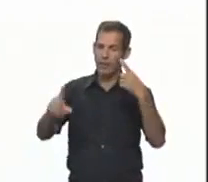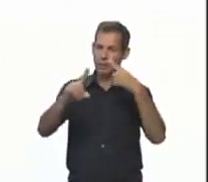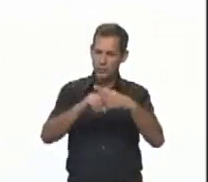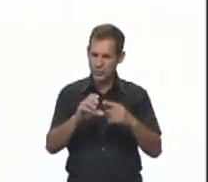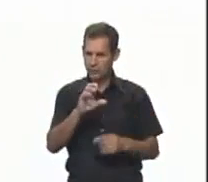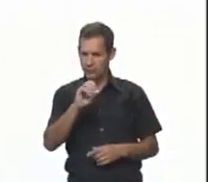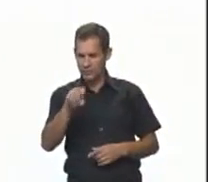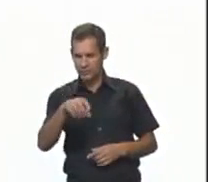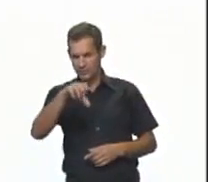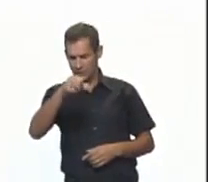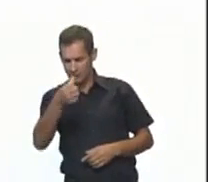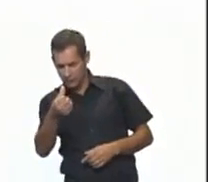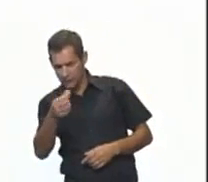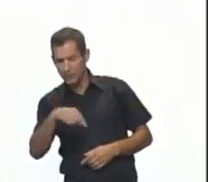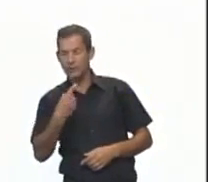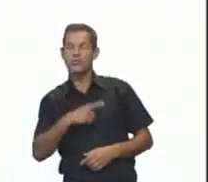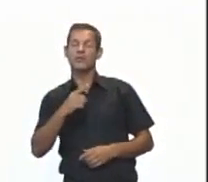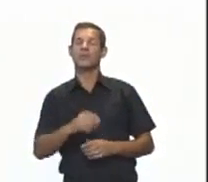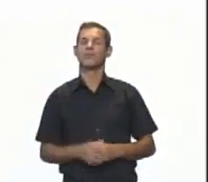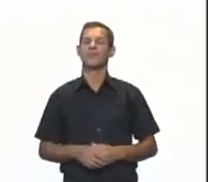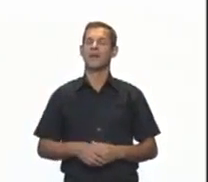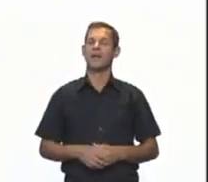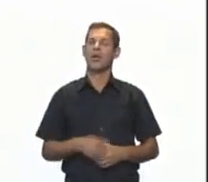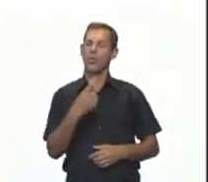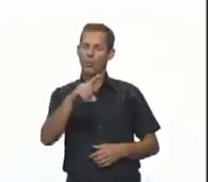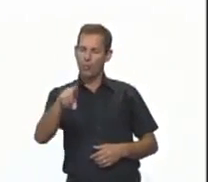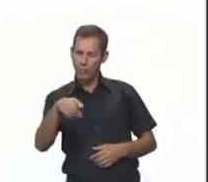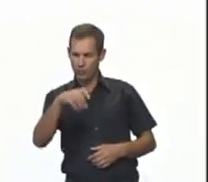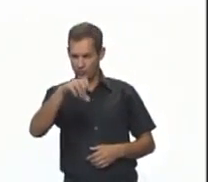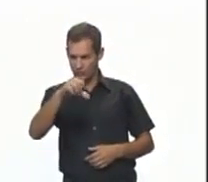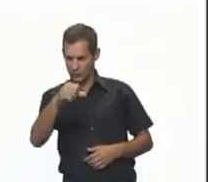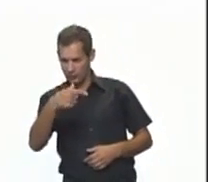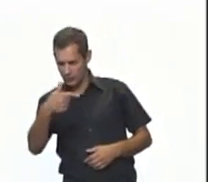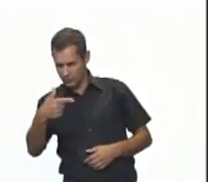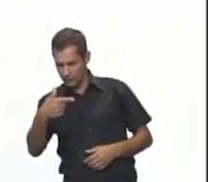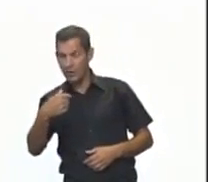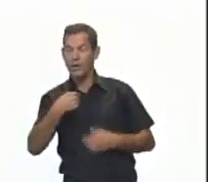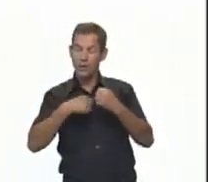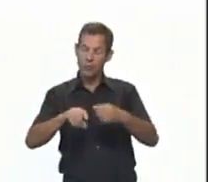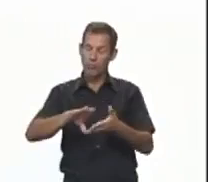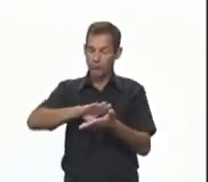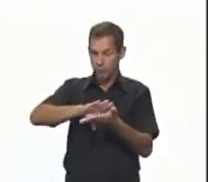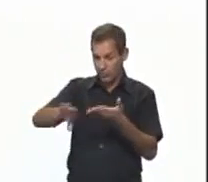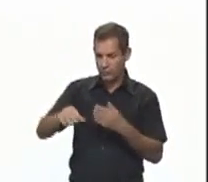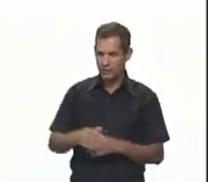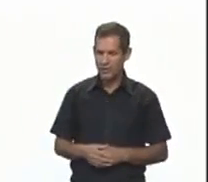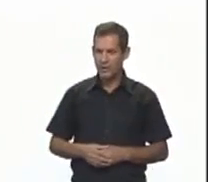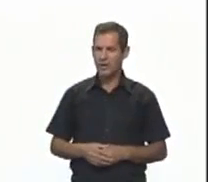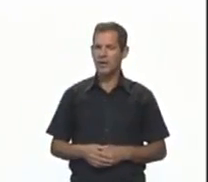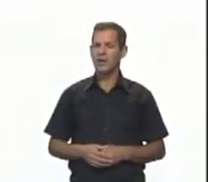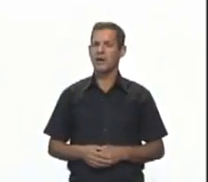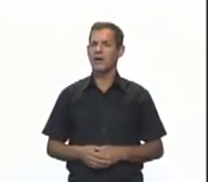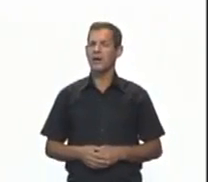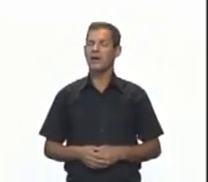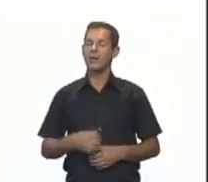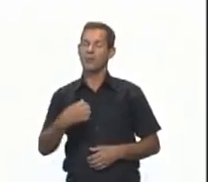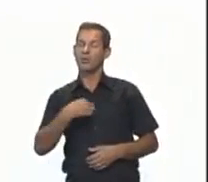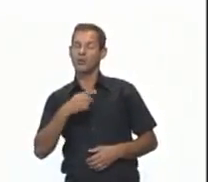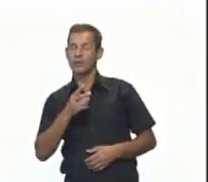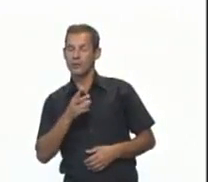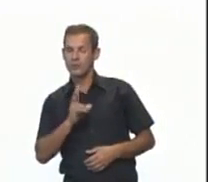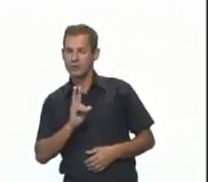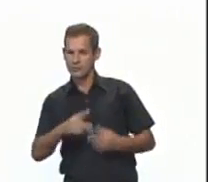2 por 0,96, nós vamos obter 1,92. Eu posso tirá-lo para fora da integral, porque eu tenho uma